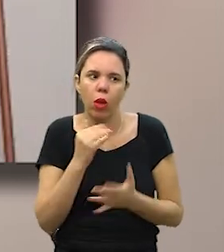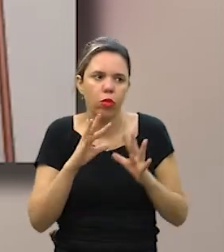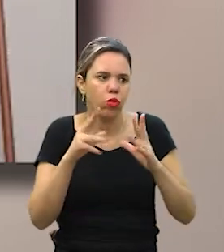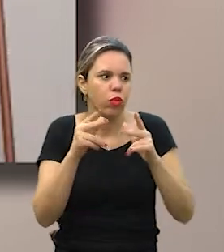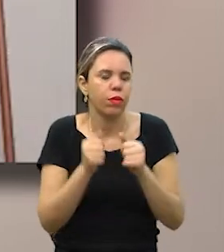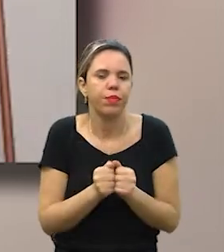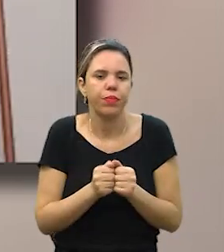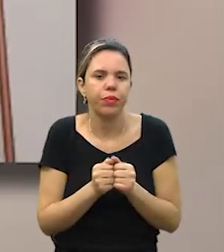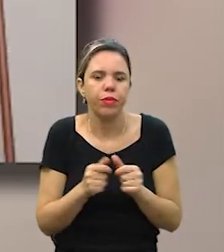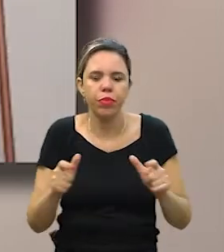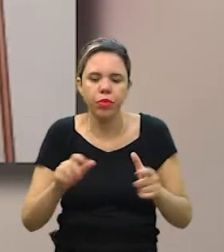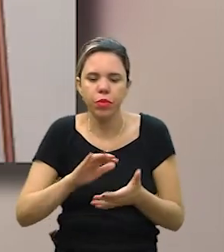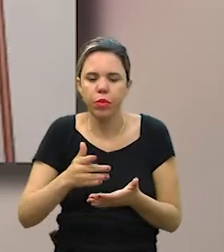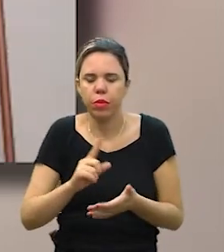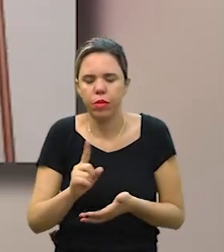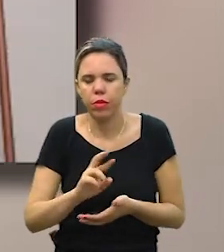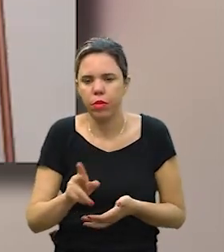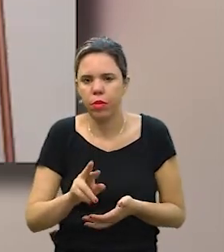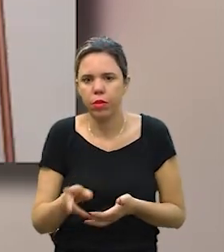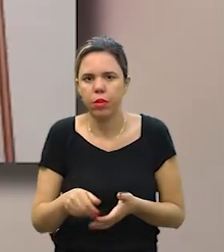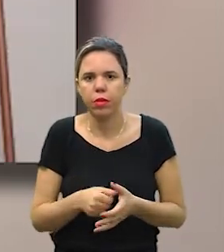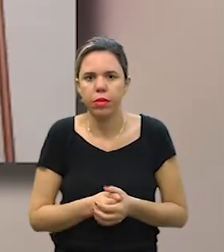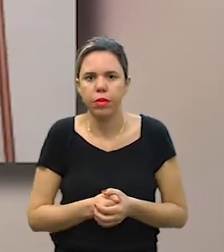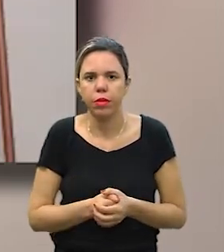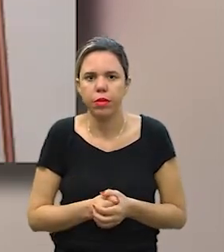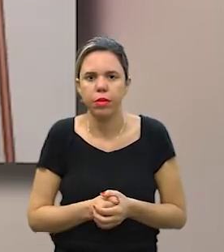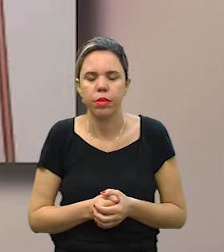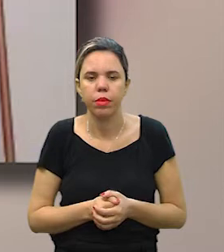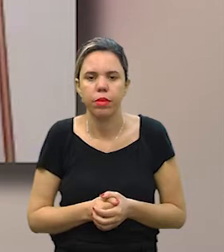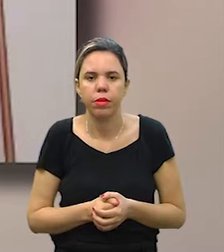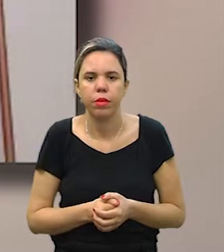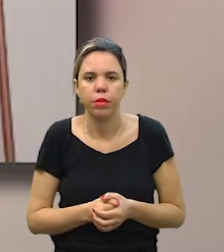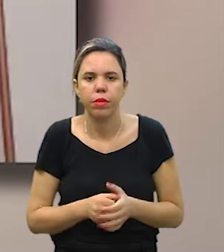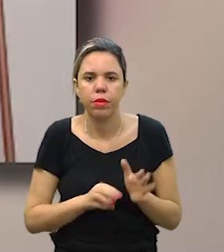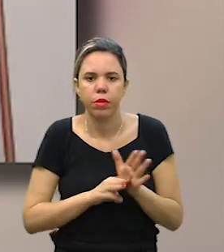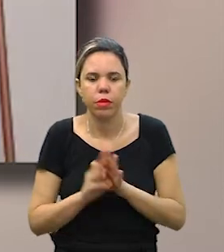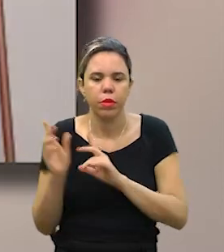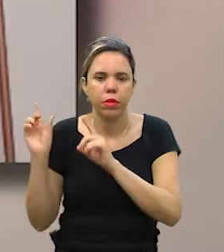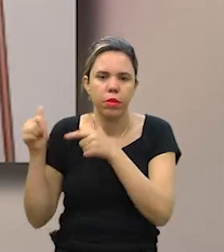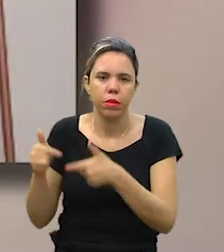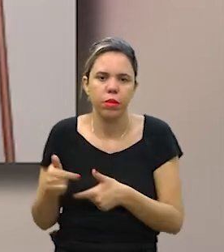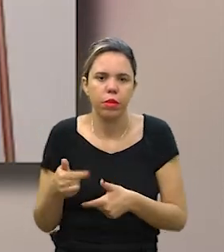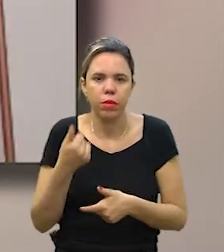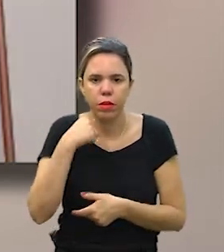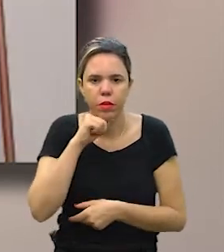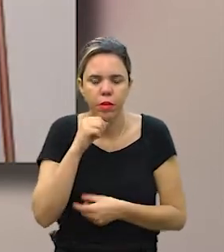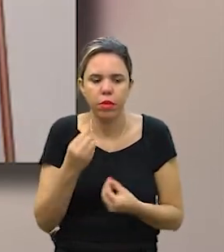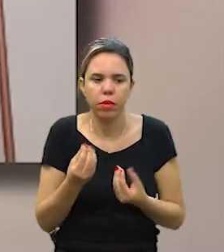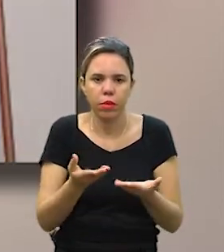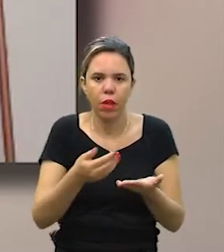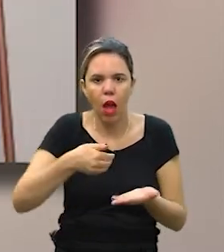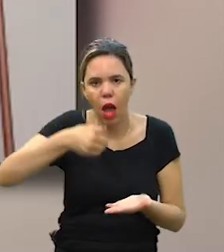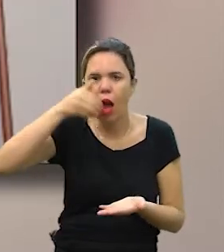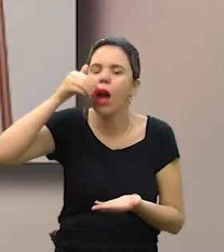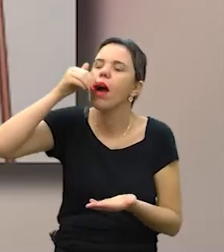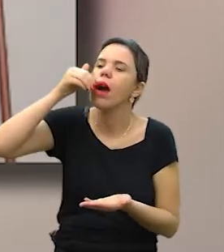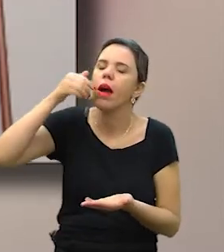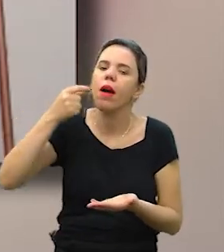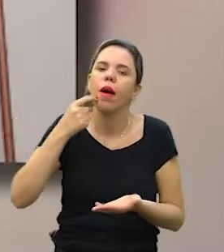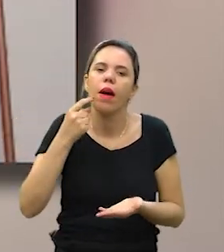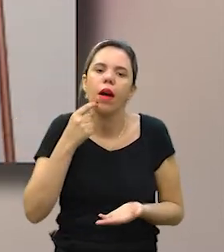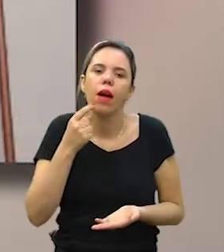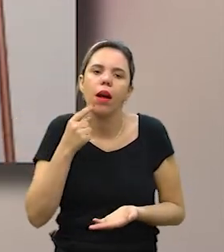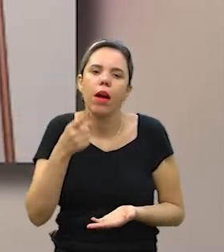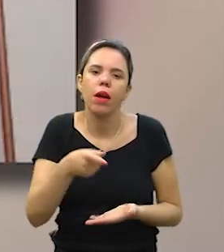tem que comer tudo, bater um pratão, não é assim. E no método tradicional, é a mãe que leva, né, até